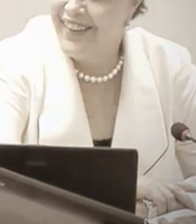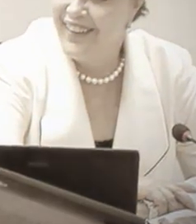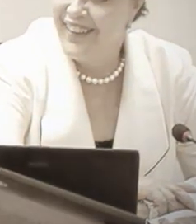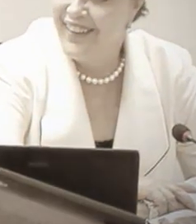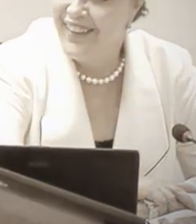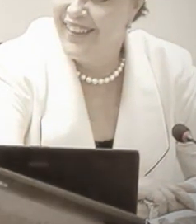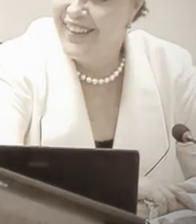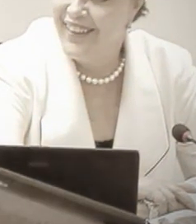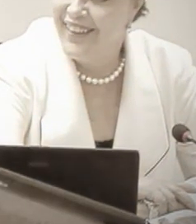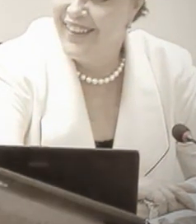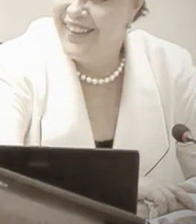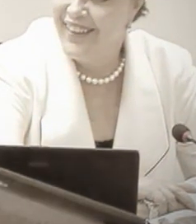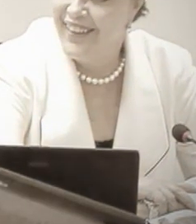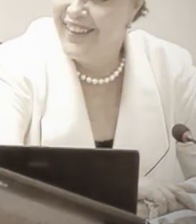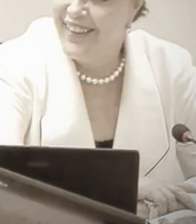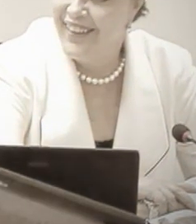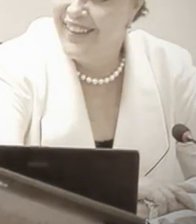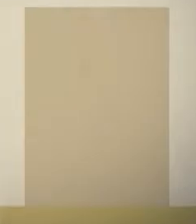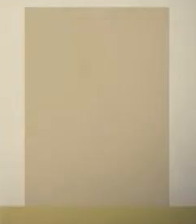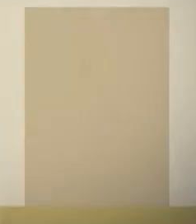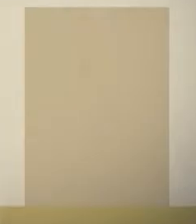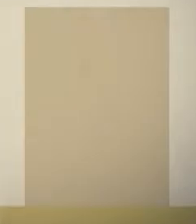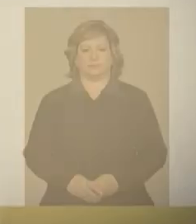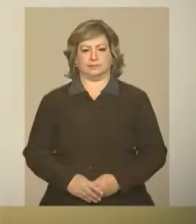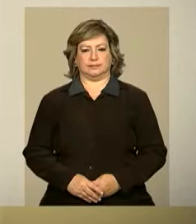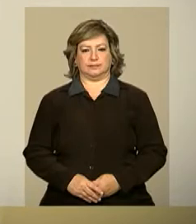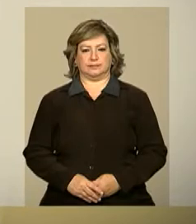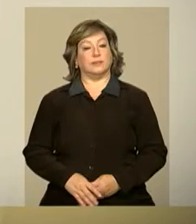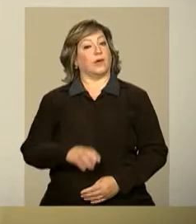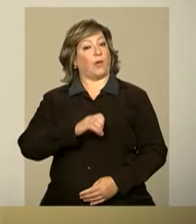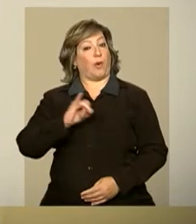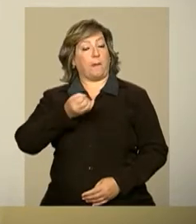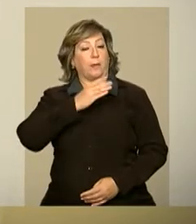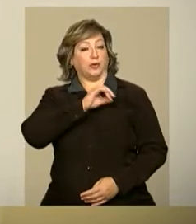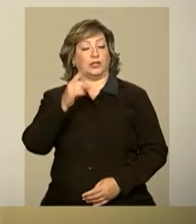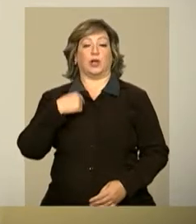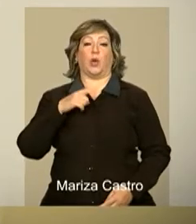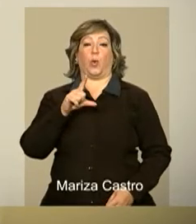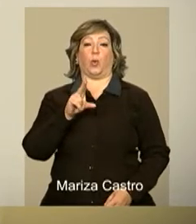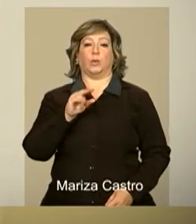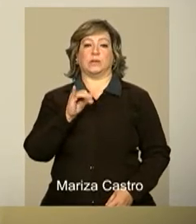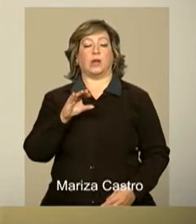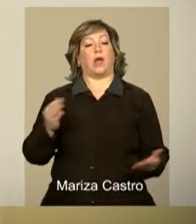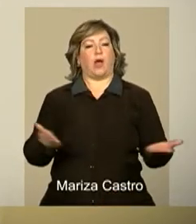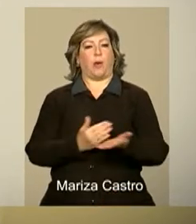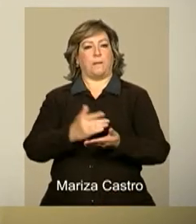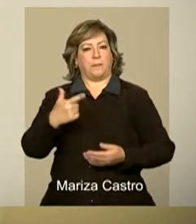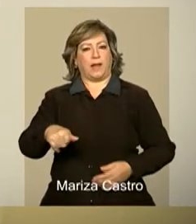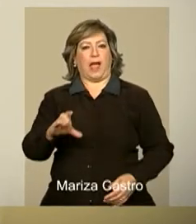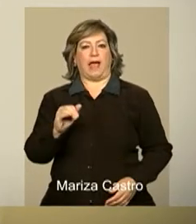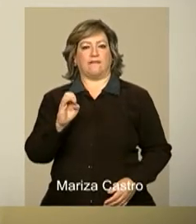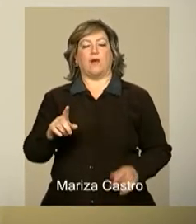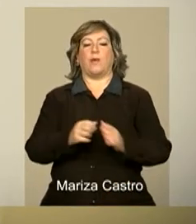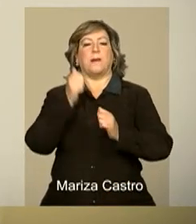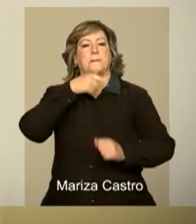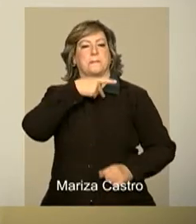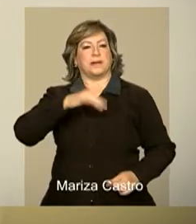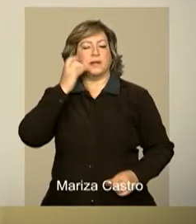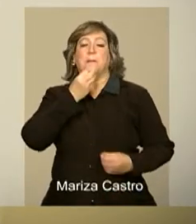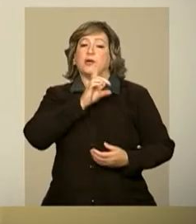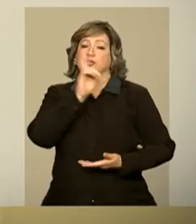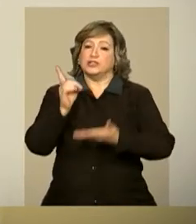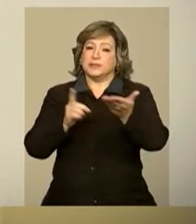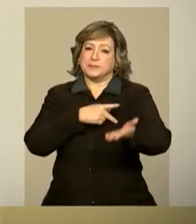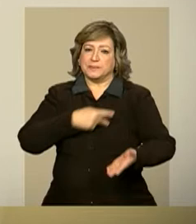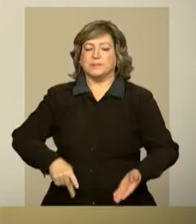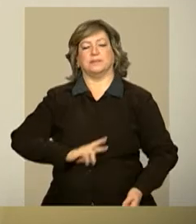café com a Presidenta Olá bom dia eu sou Luciano Seixas e começa agora mais um café com a presidenta Dilma Bom